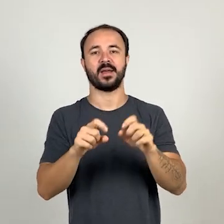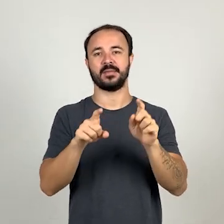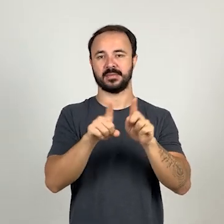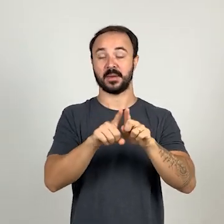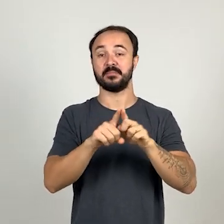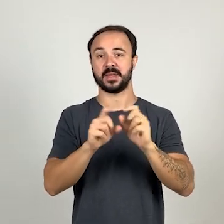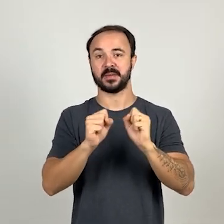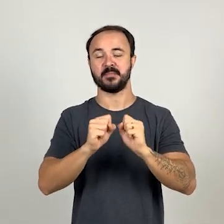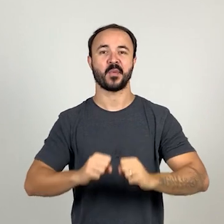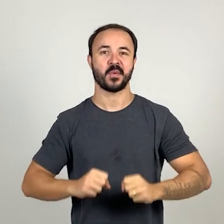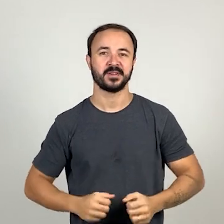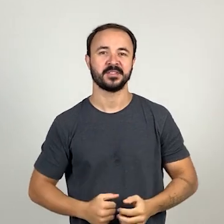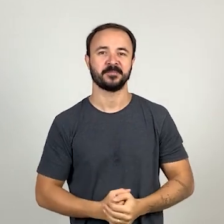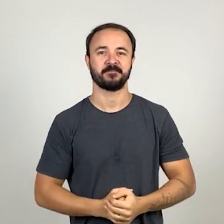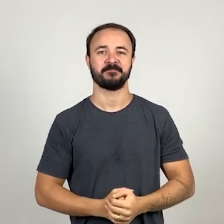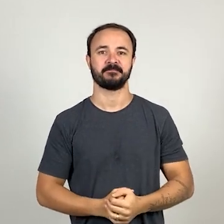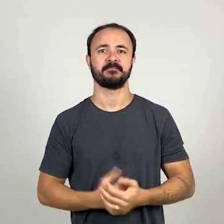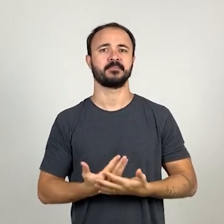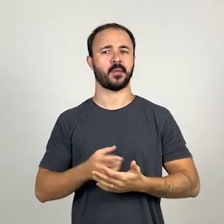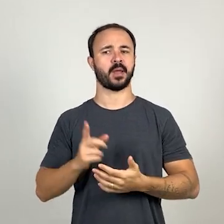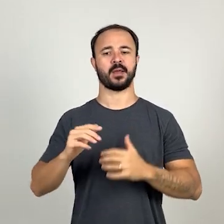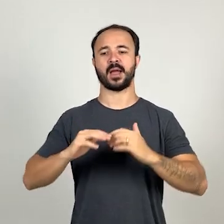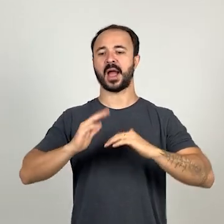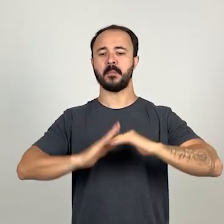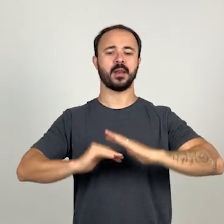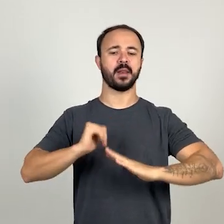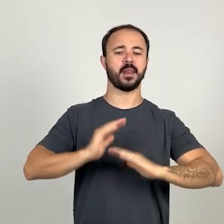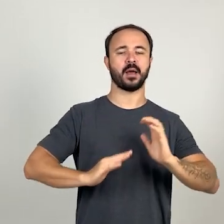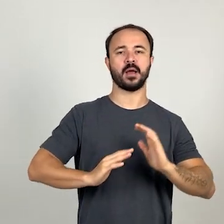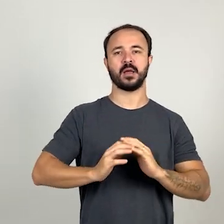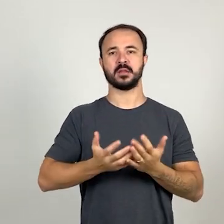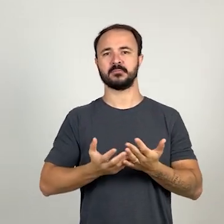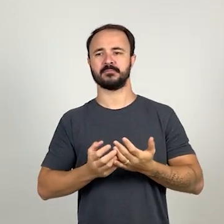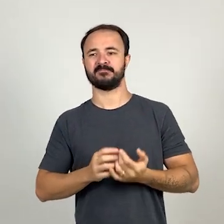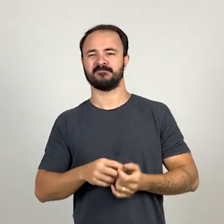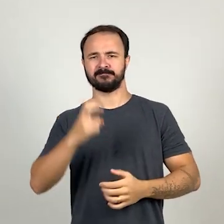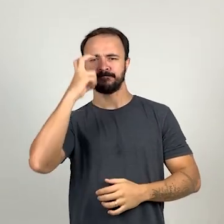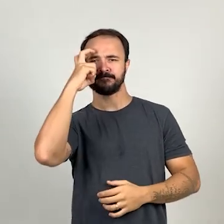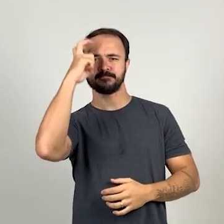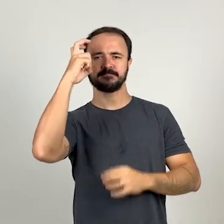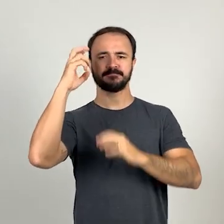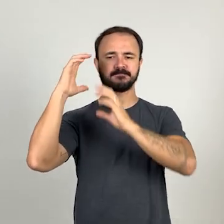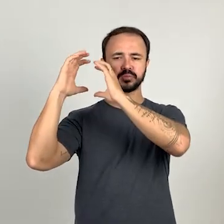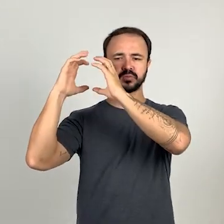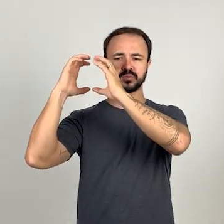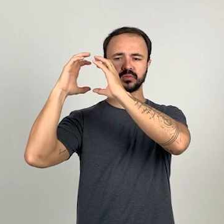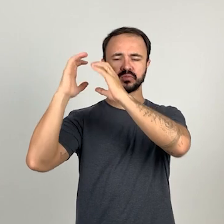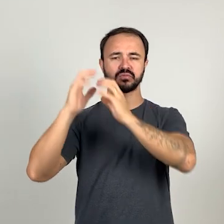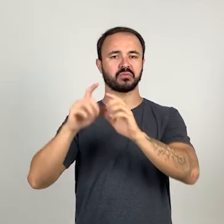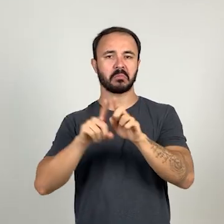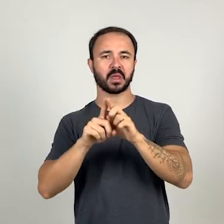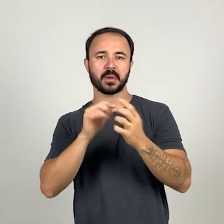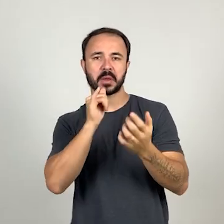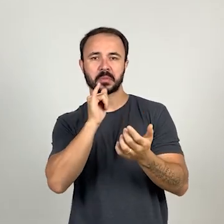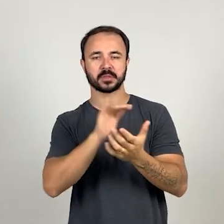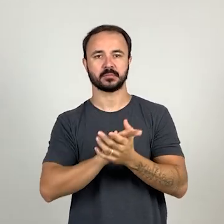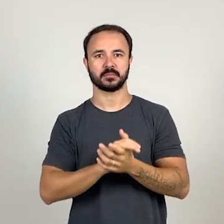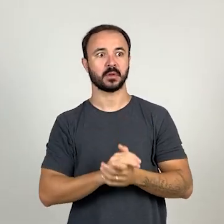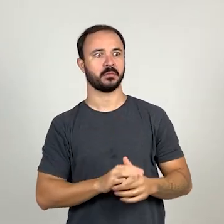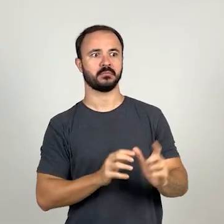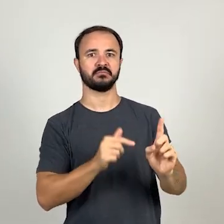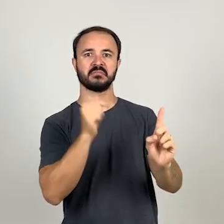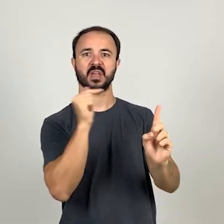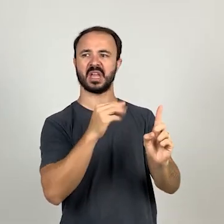habilidade, pode ser física ou intelectual, mental. He can speak Japanese. Ele sabe falar